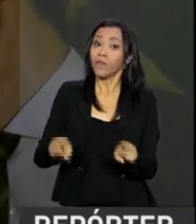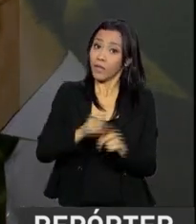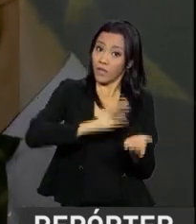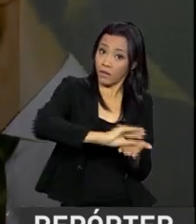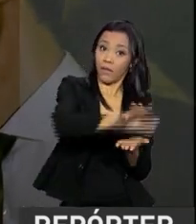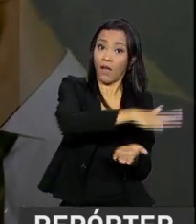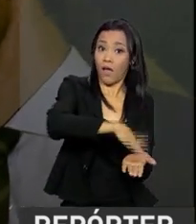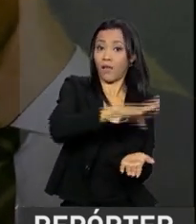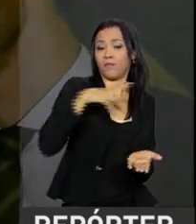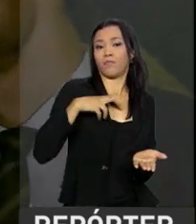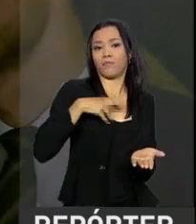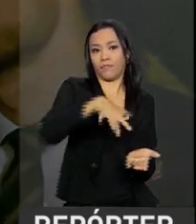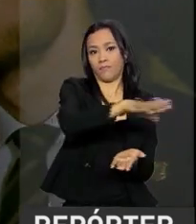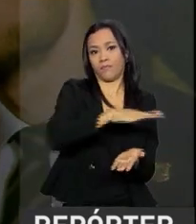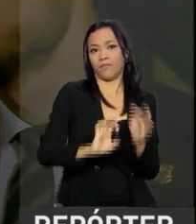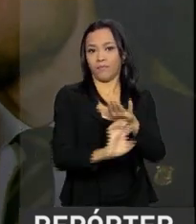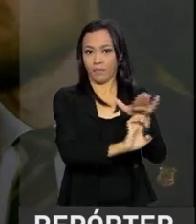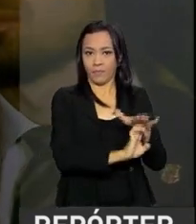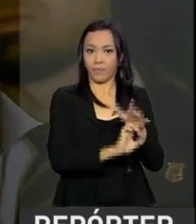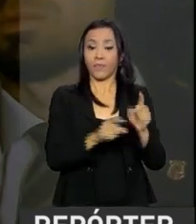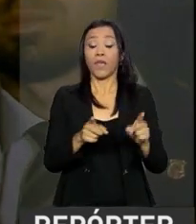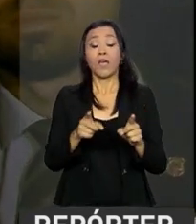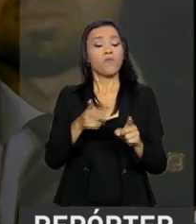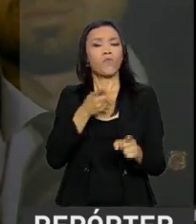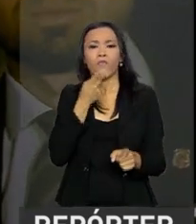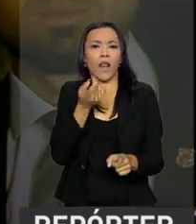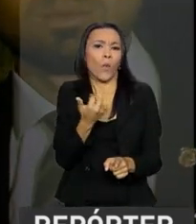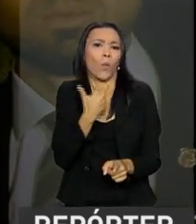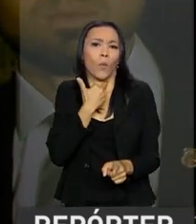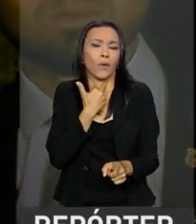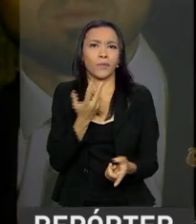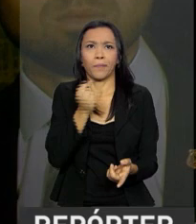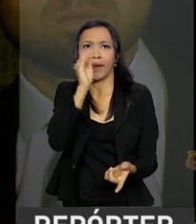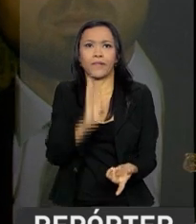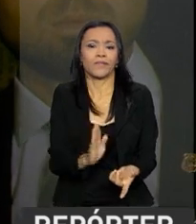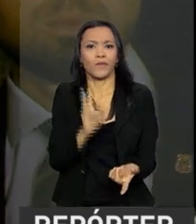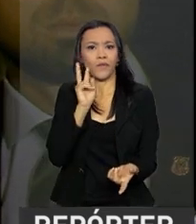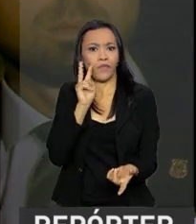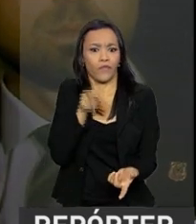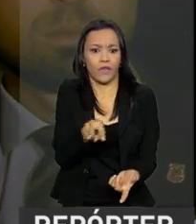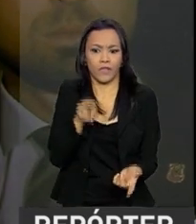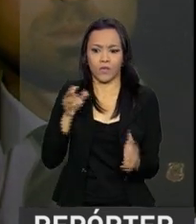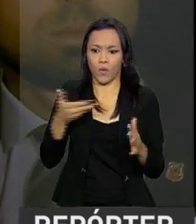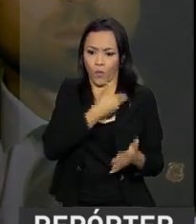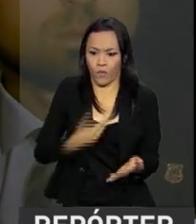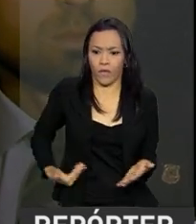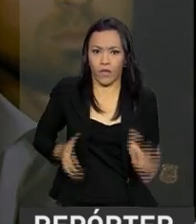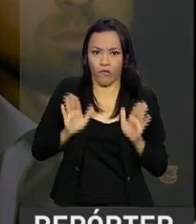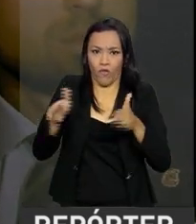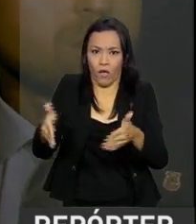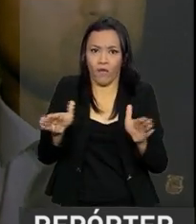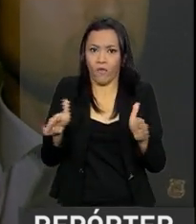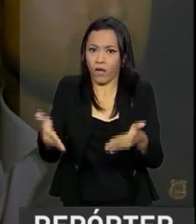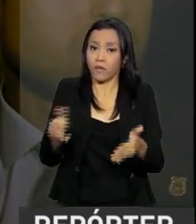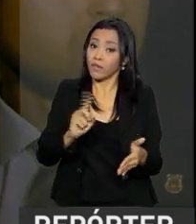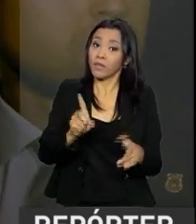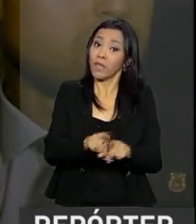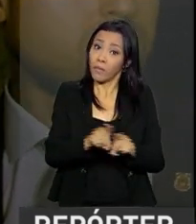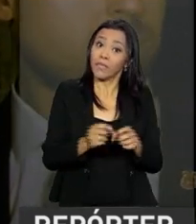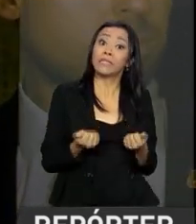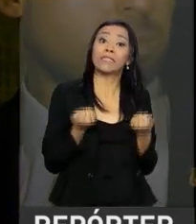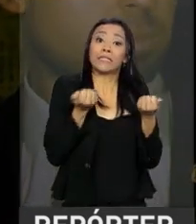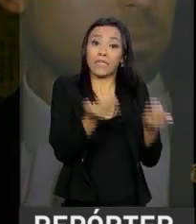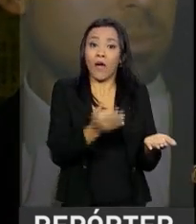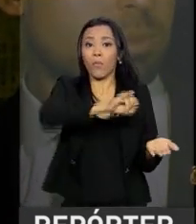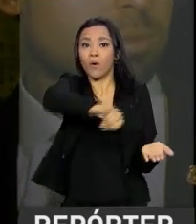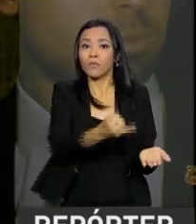esquecer que o Brasil não pode olhar só para o setor público, tem que olhar as condições dadas ao setor privado